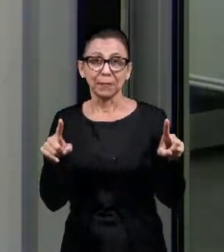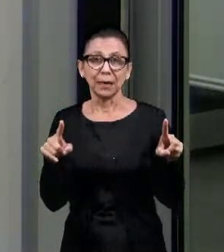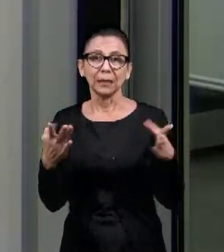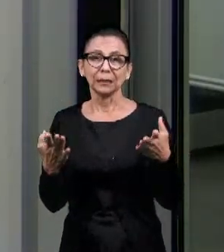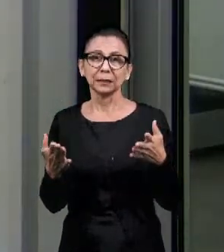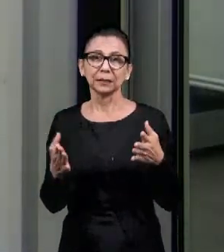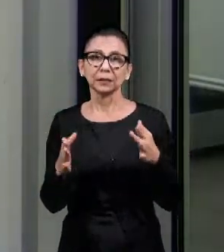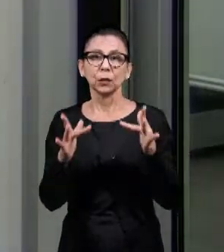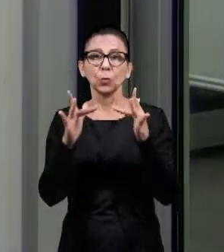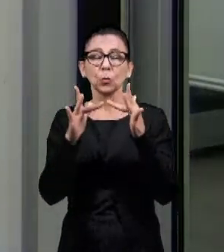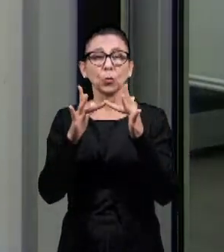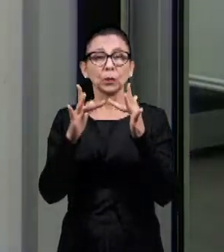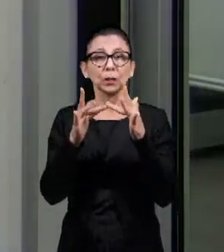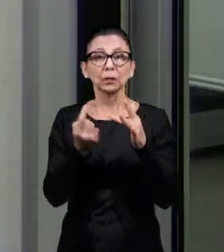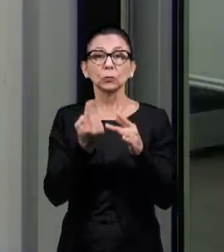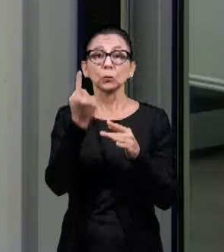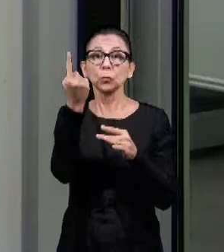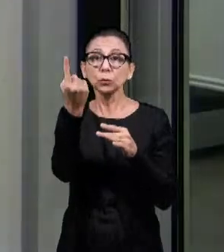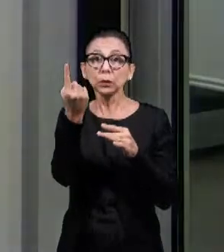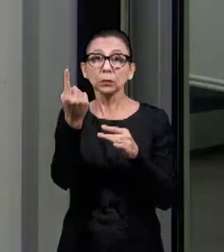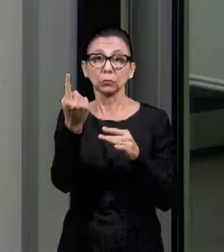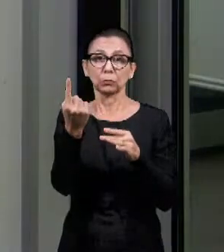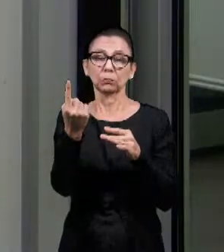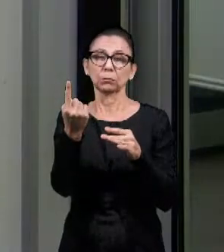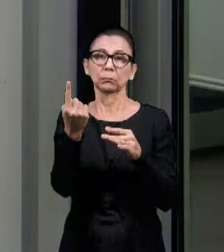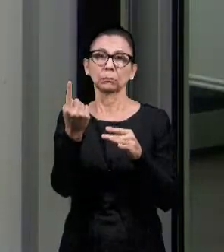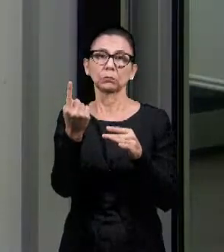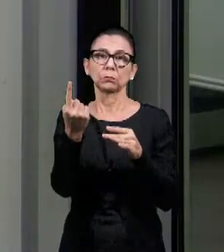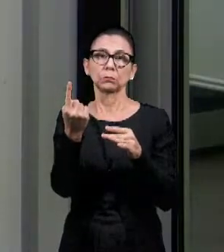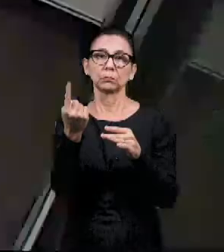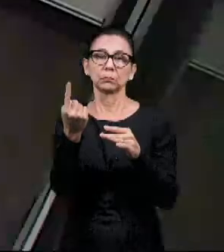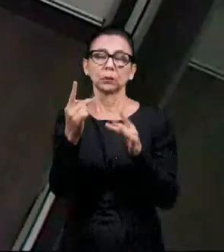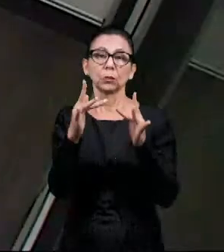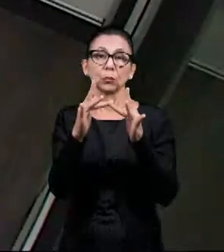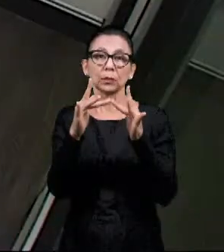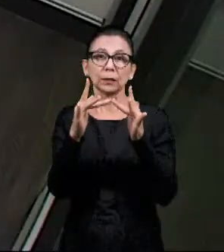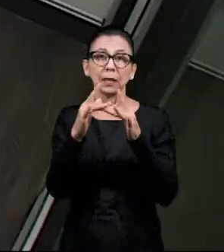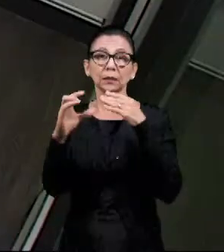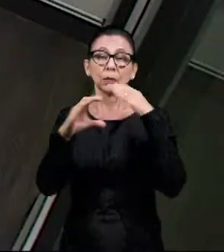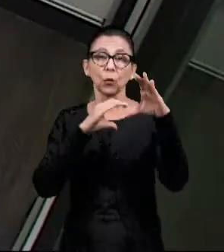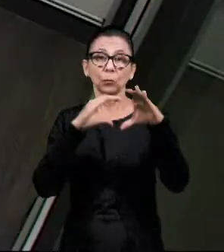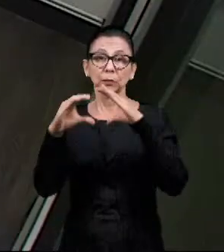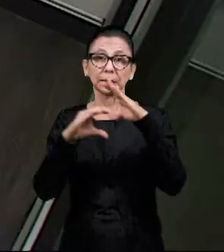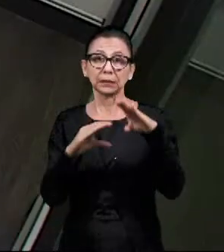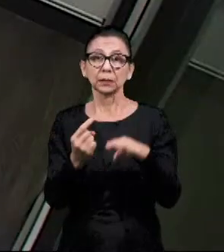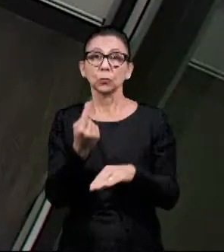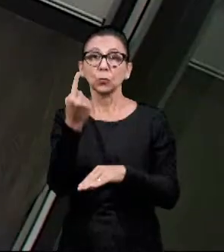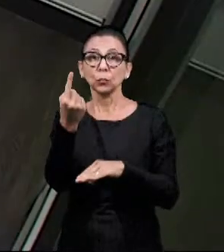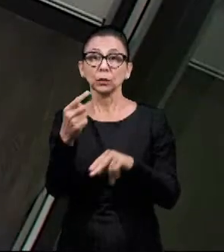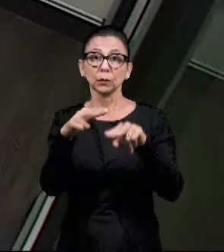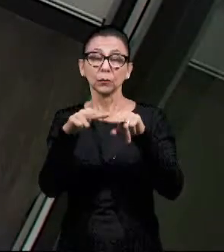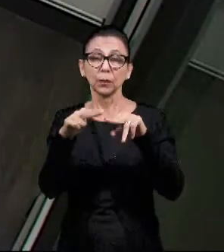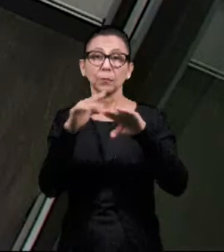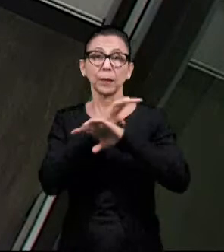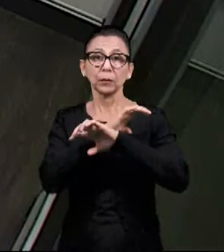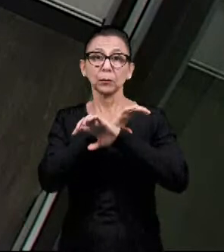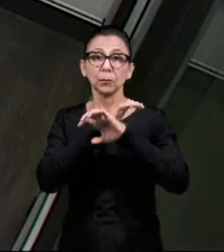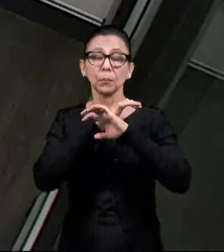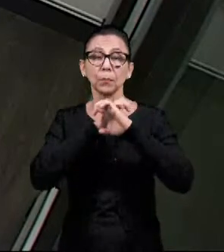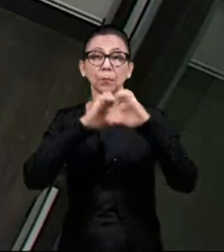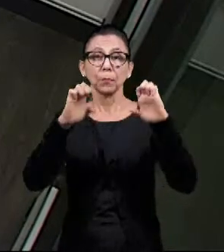toda com a doutrina, com a palavra, foi através do programa. Glória a Deus. Muitas pessoas não atinaram para isso